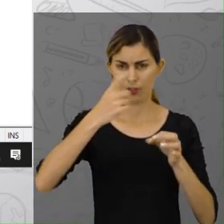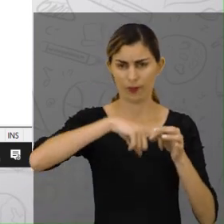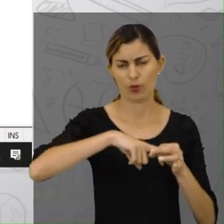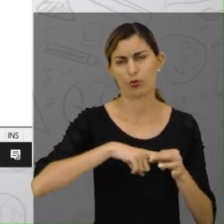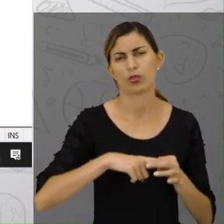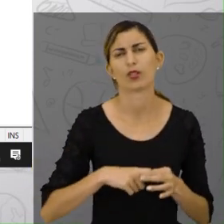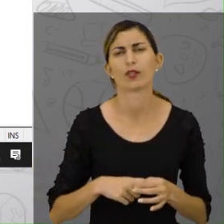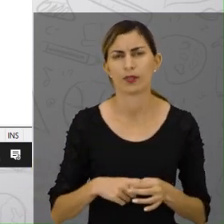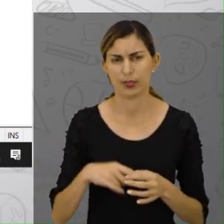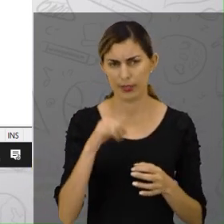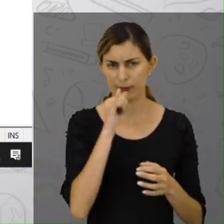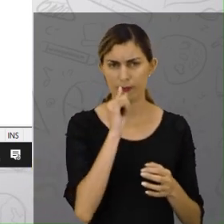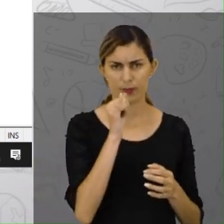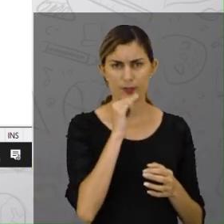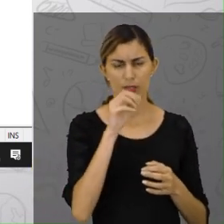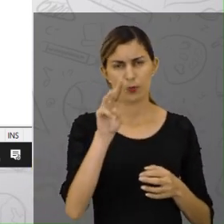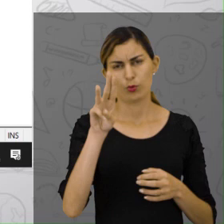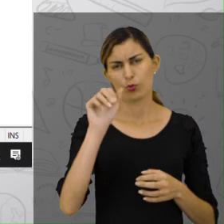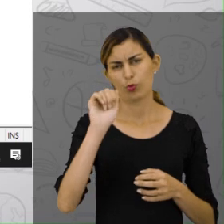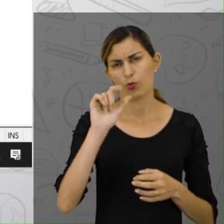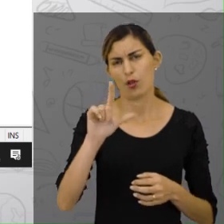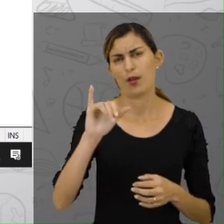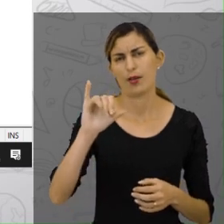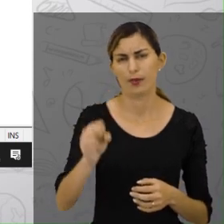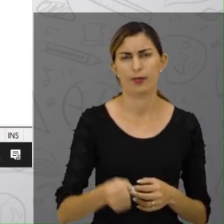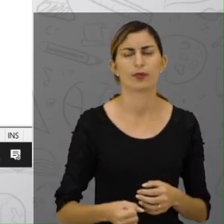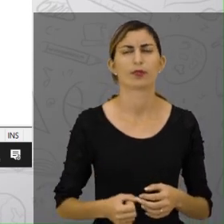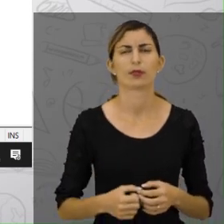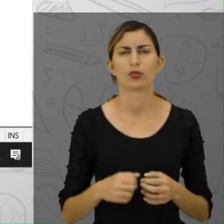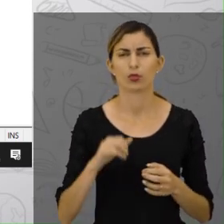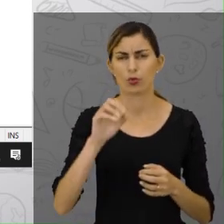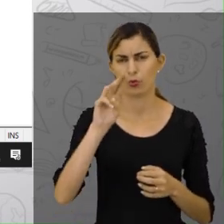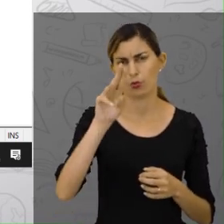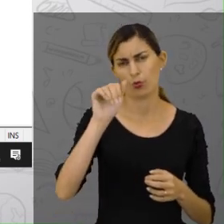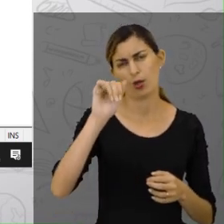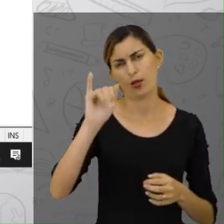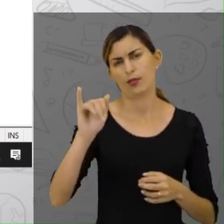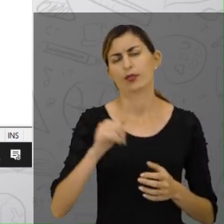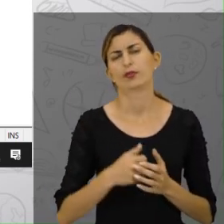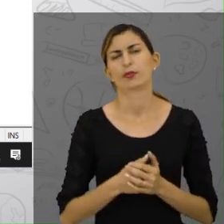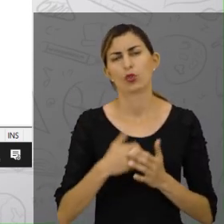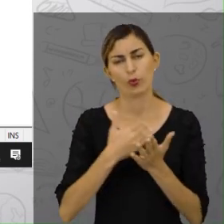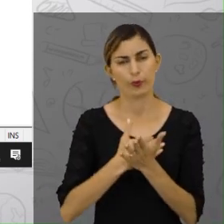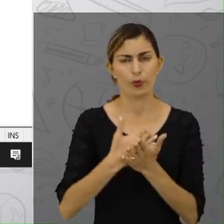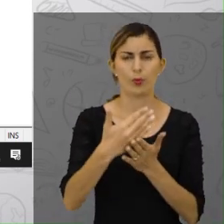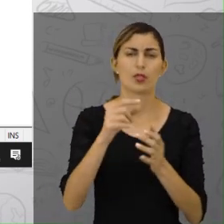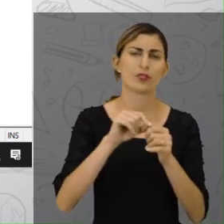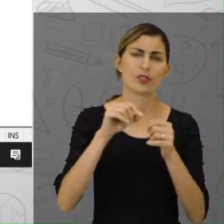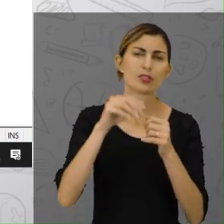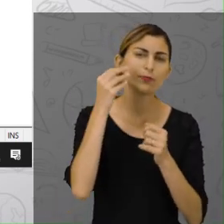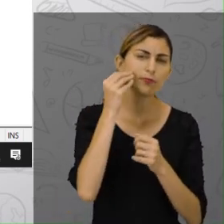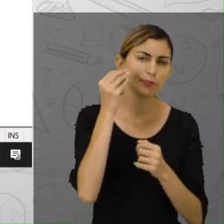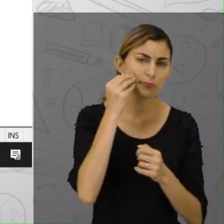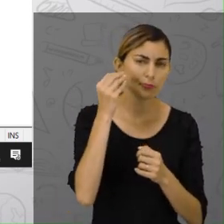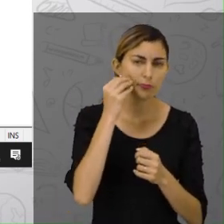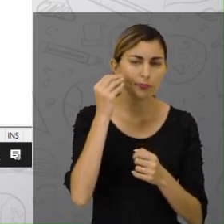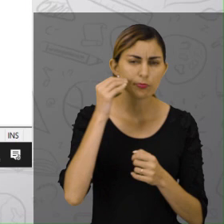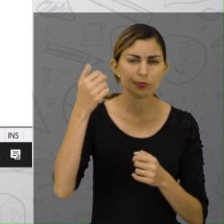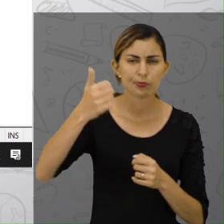aqui no exemplo do while. O while ele já começa fazendo um